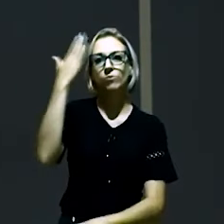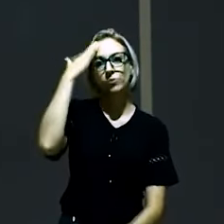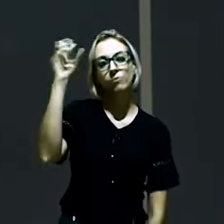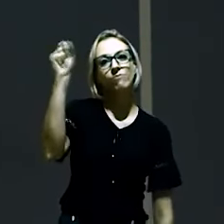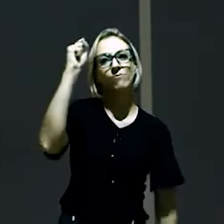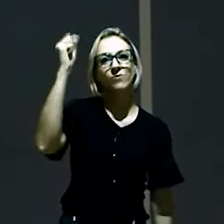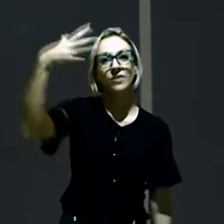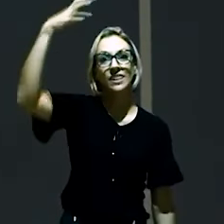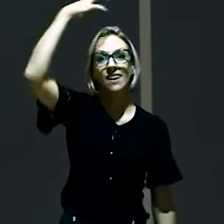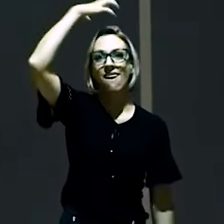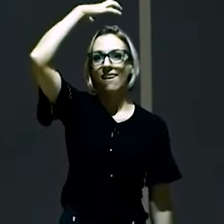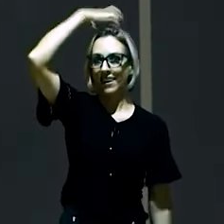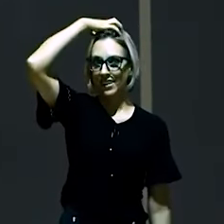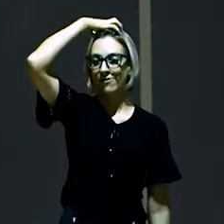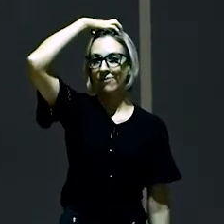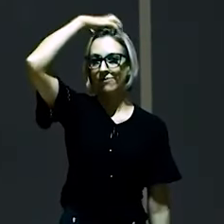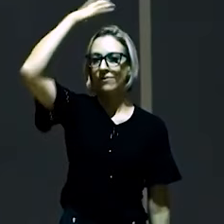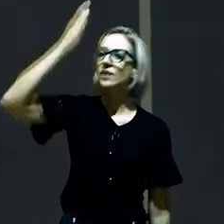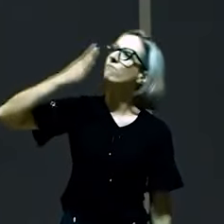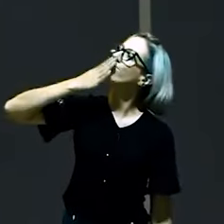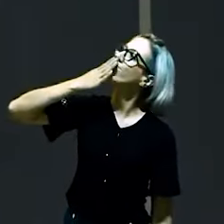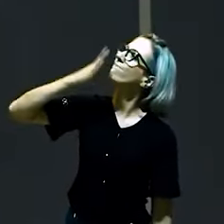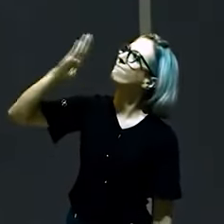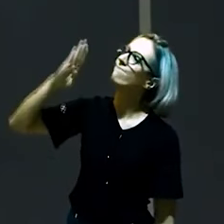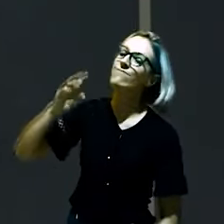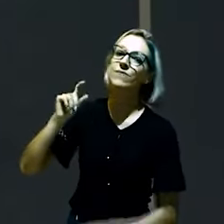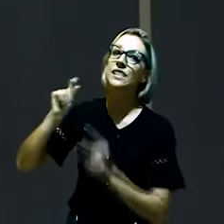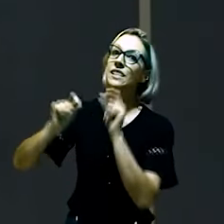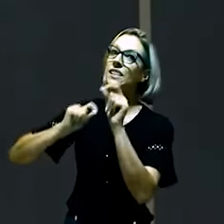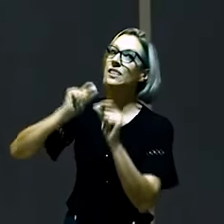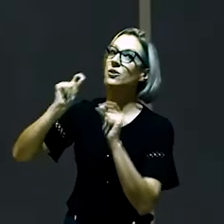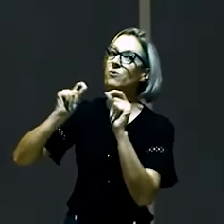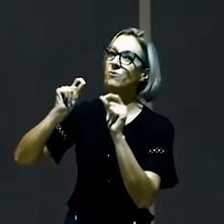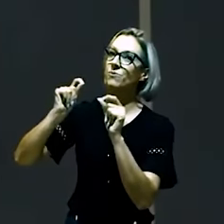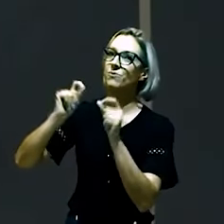ele faz um pedido ao Senhor, e esse pedido é